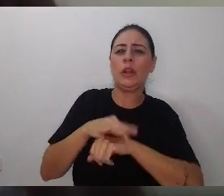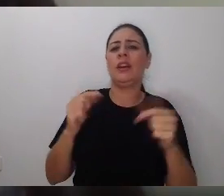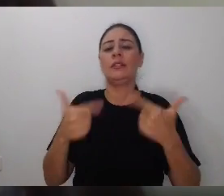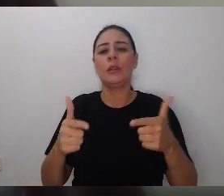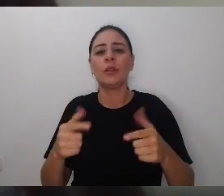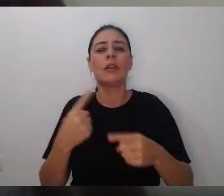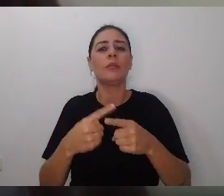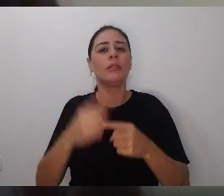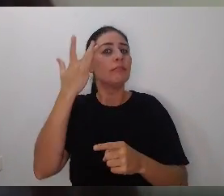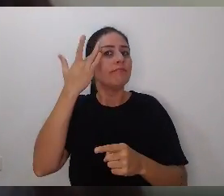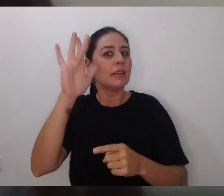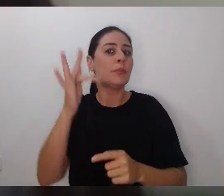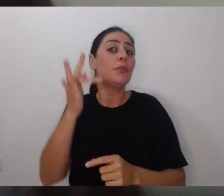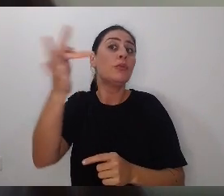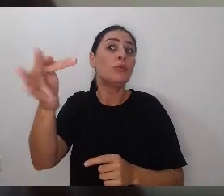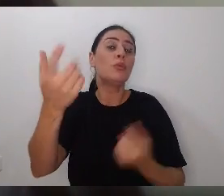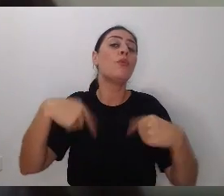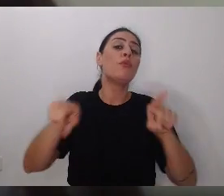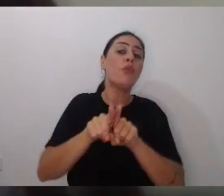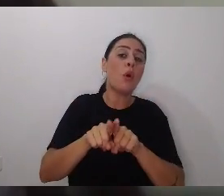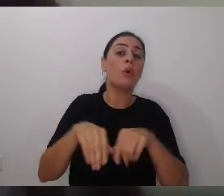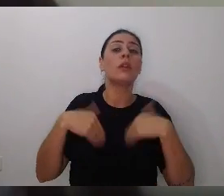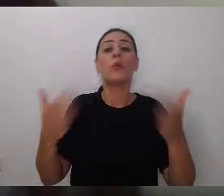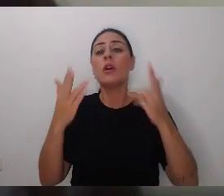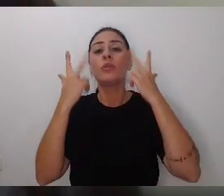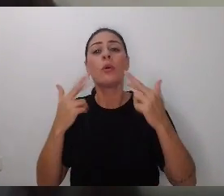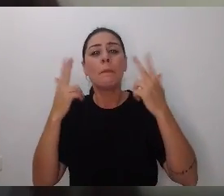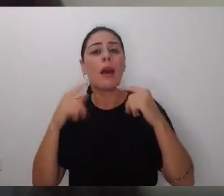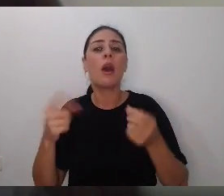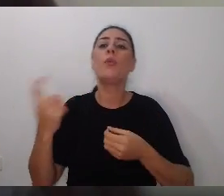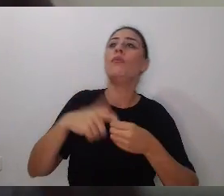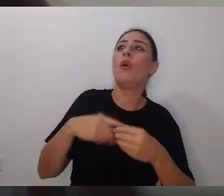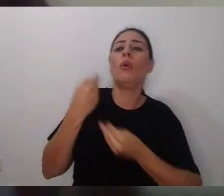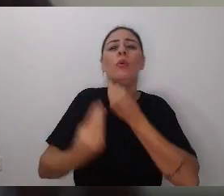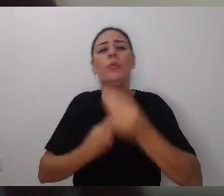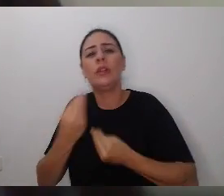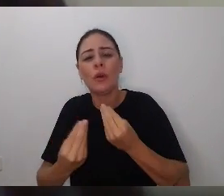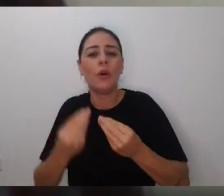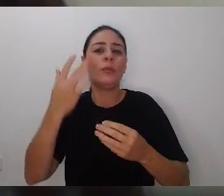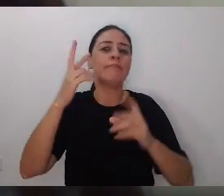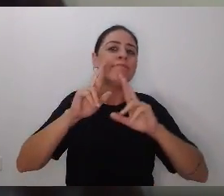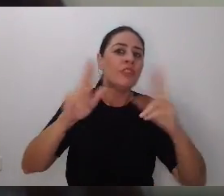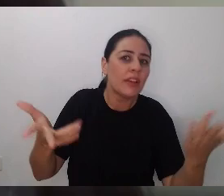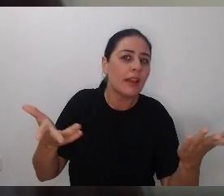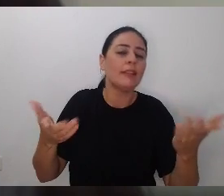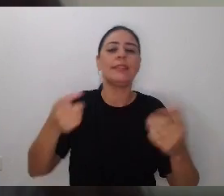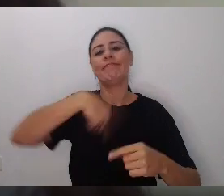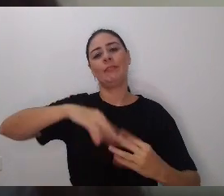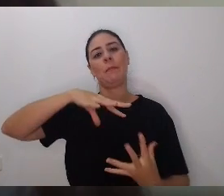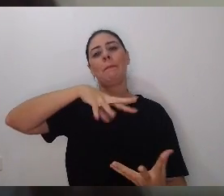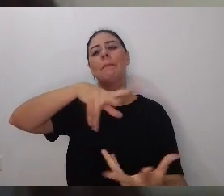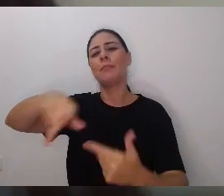ao certo quando que as coisas voltam para uma rotina anterior, se voltam de um jeito diferente,